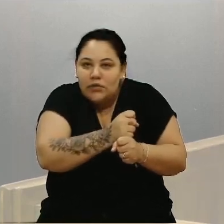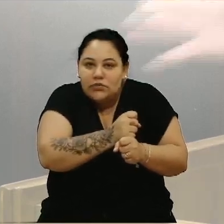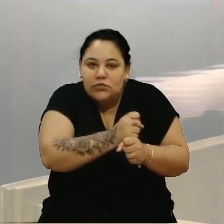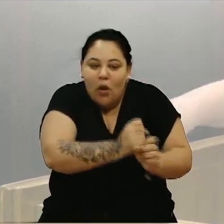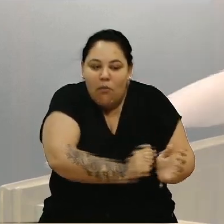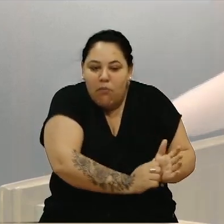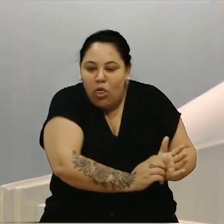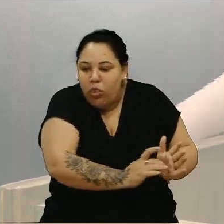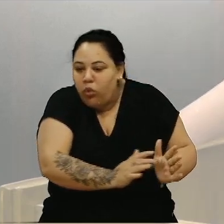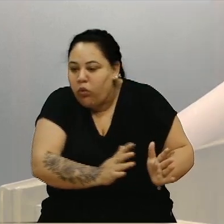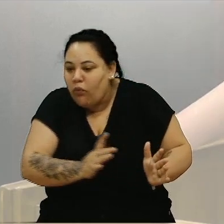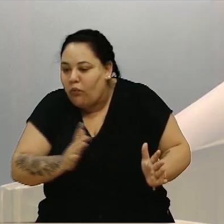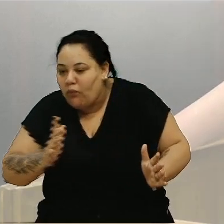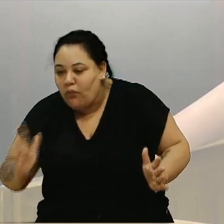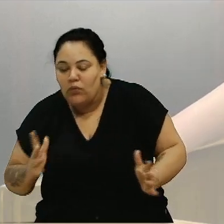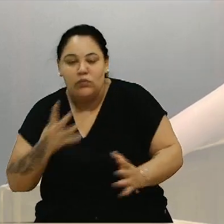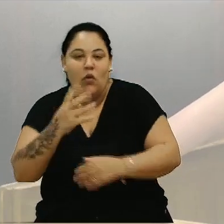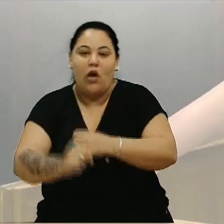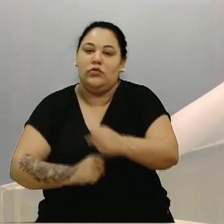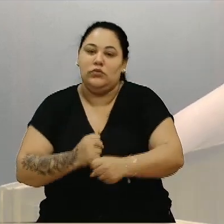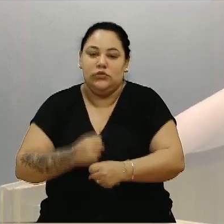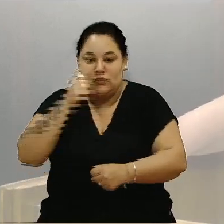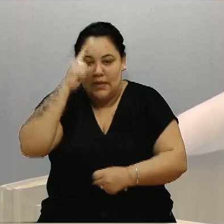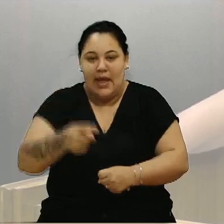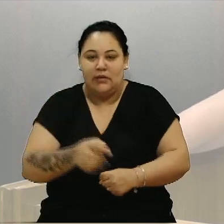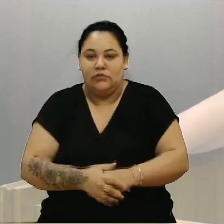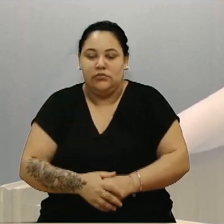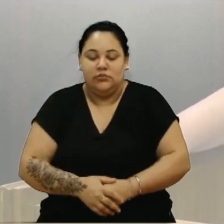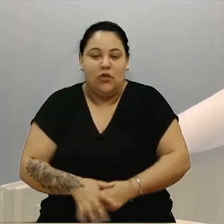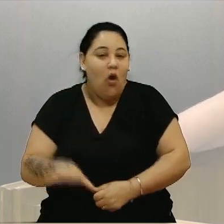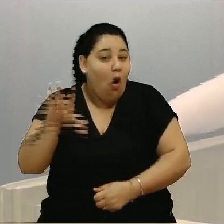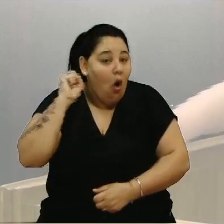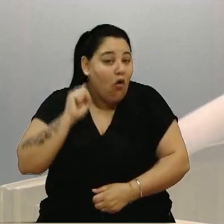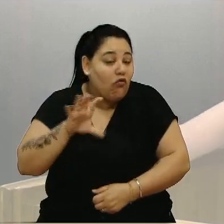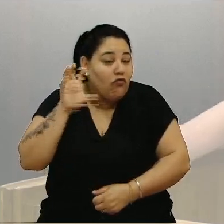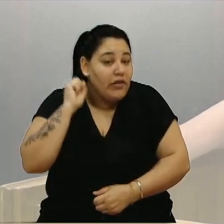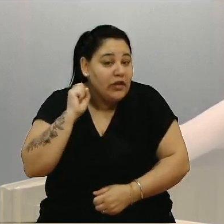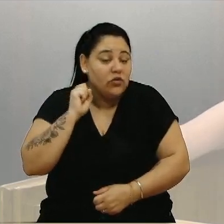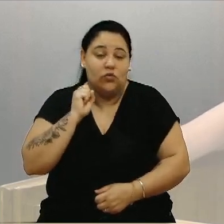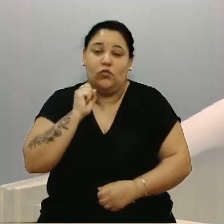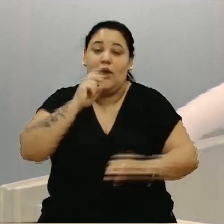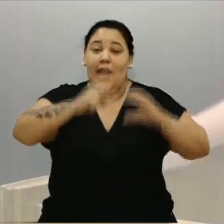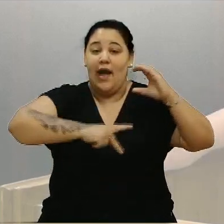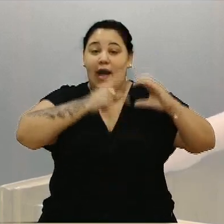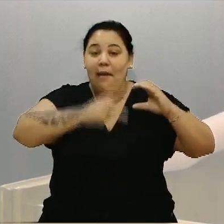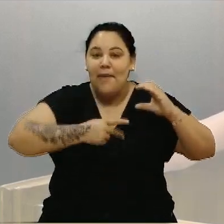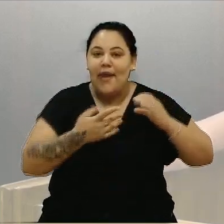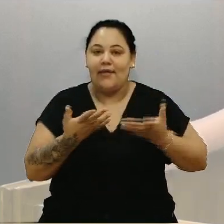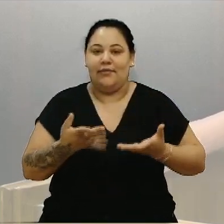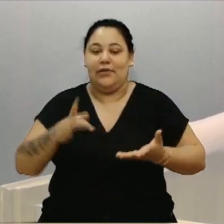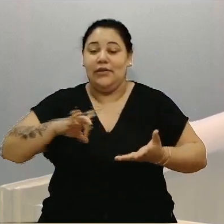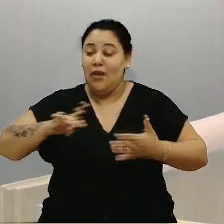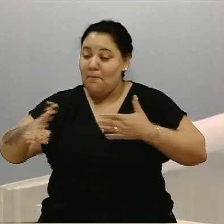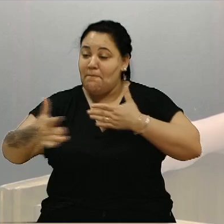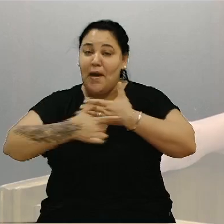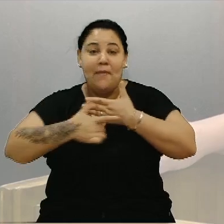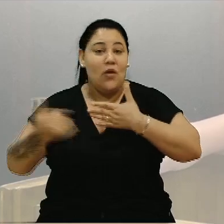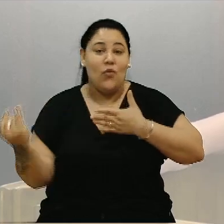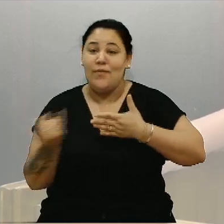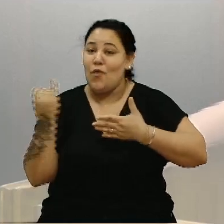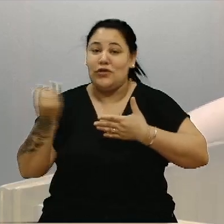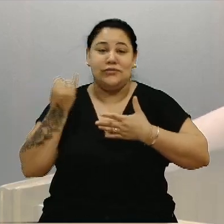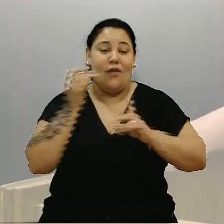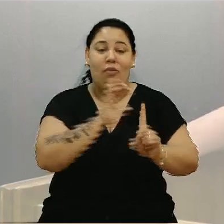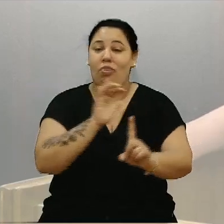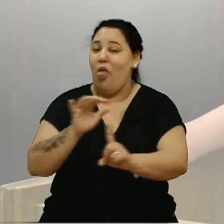desses 4 anos de mandato, ouvindo esta Casa Legislativa, que tem um papel importantíssimo na